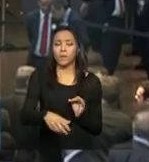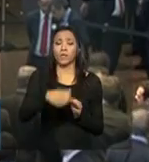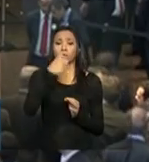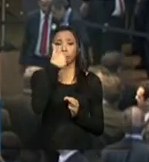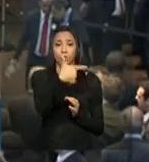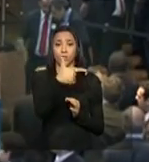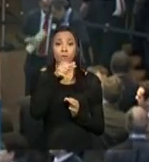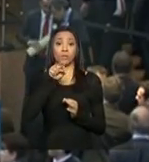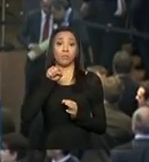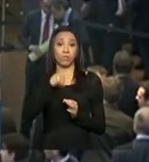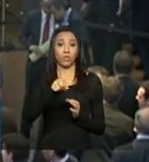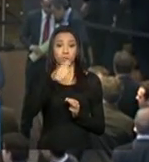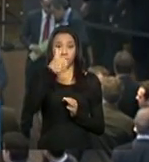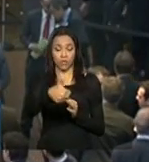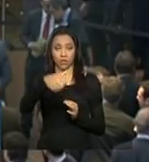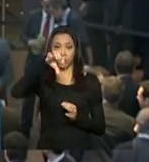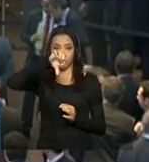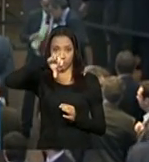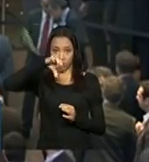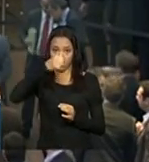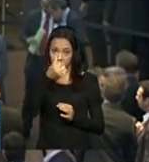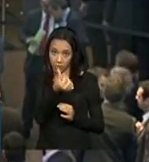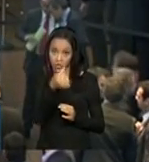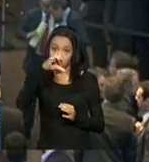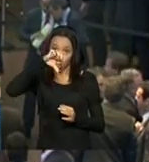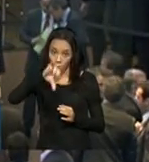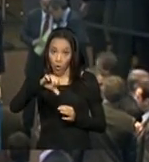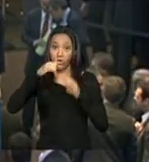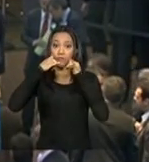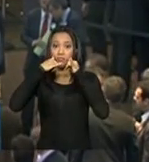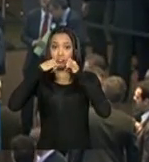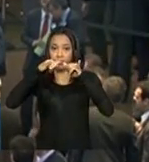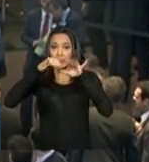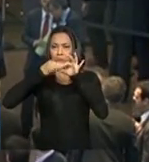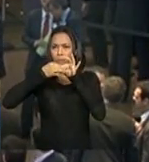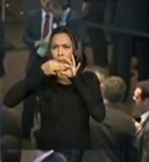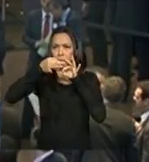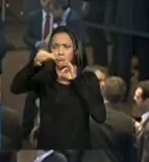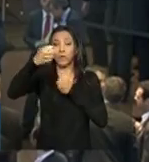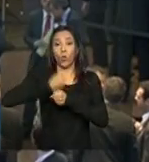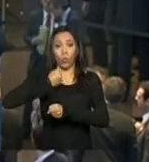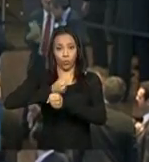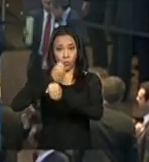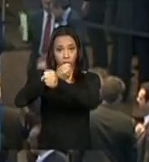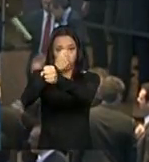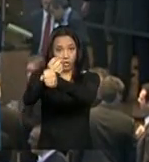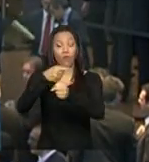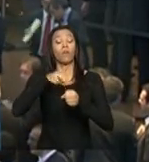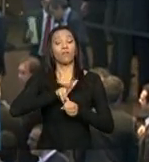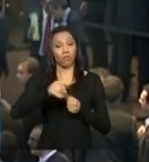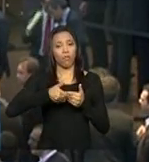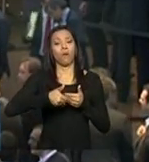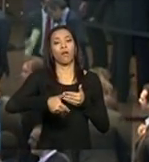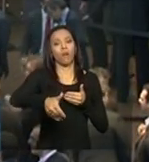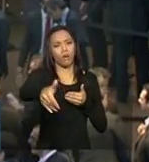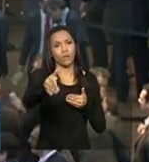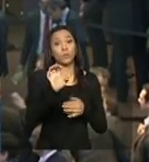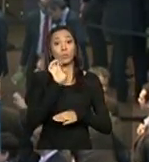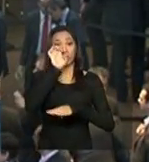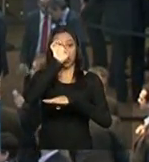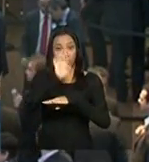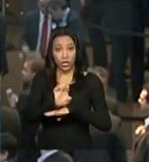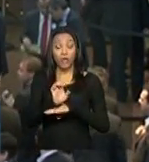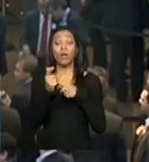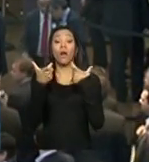2.169 quilômetros de linhas de transmissão e são linhas de transmissão que serão construídas no estado